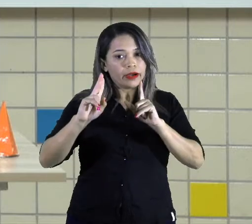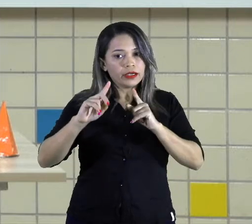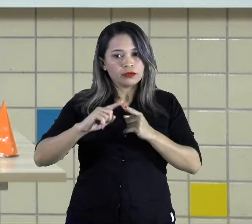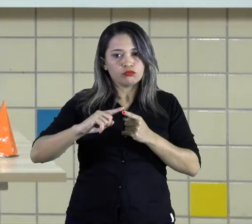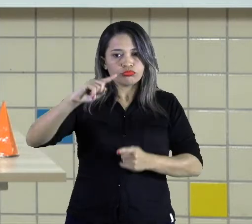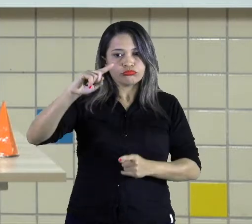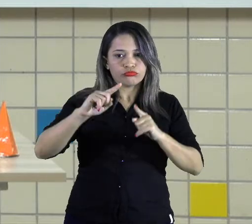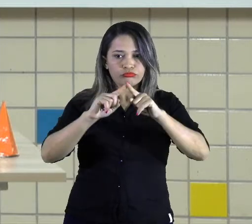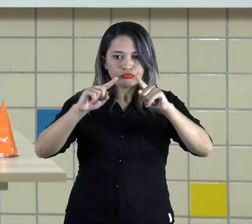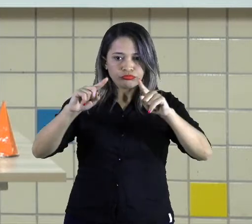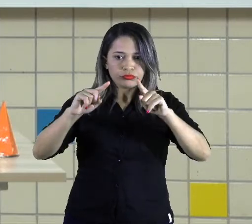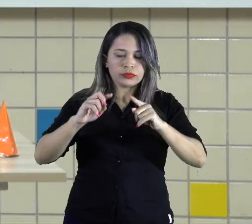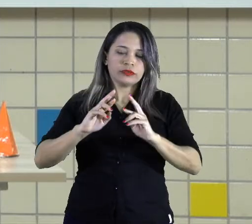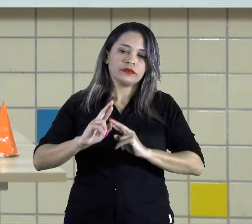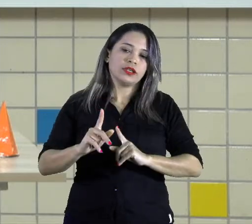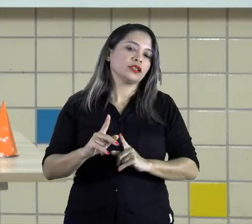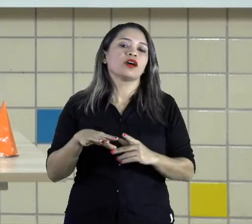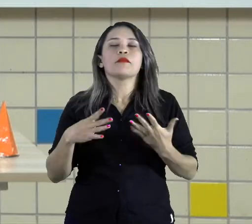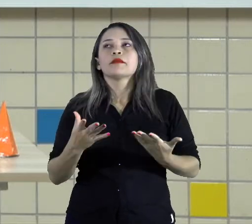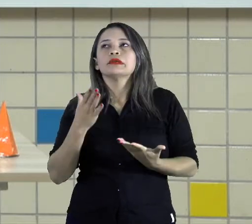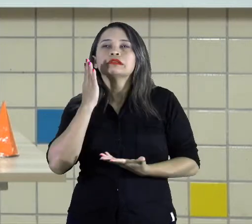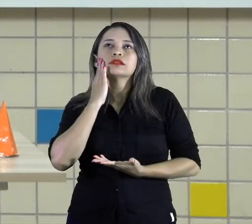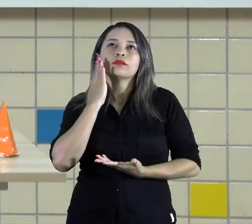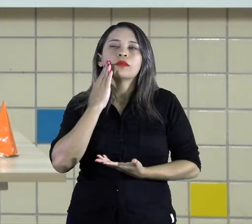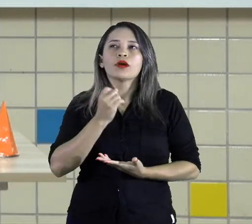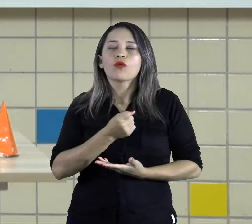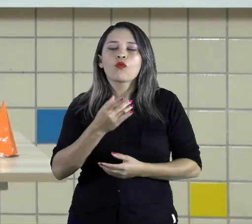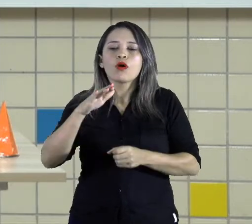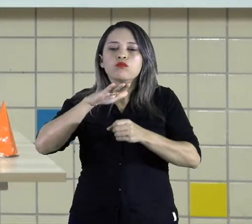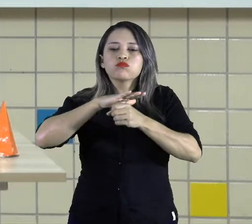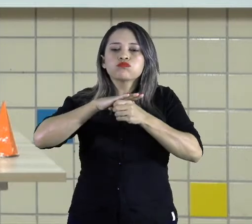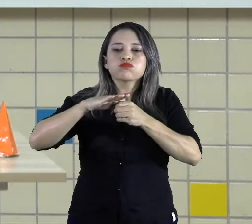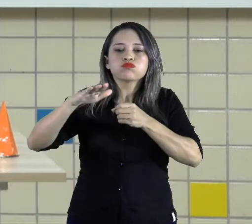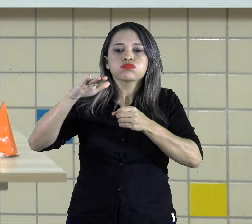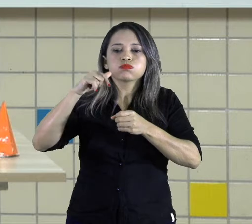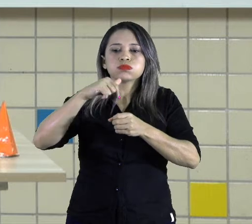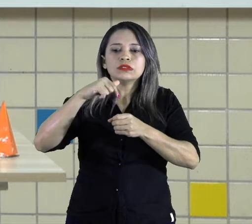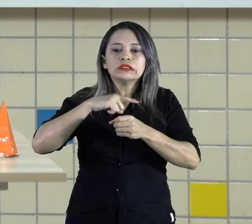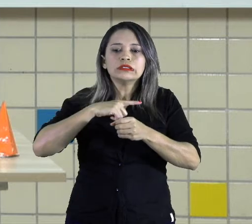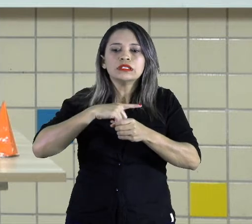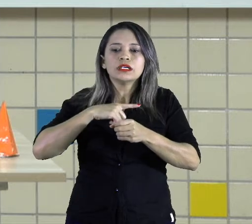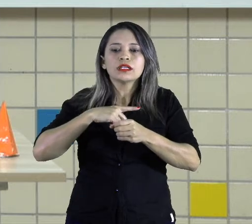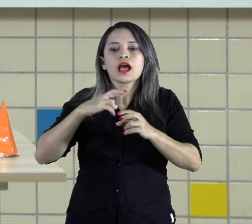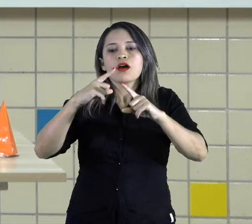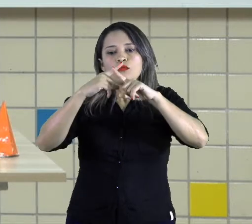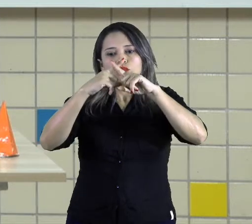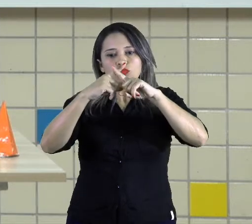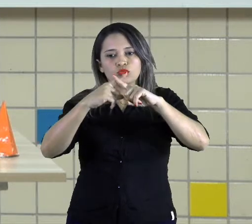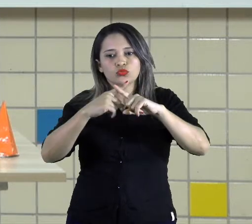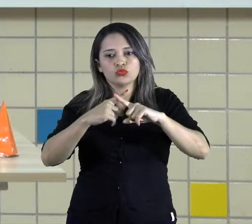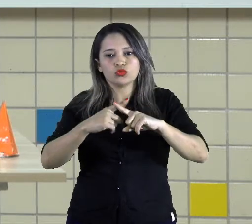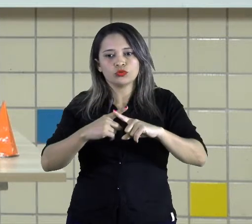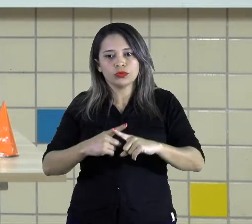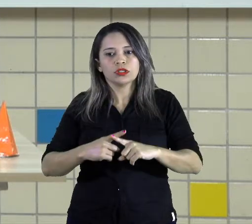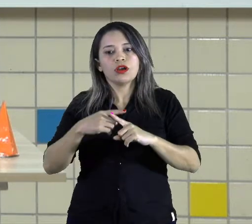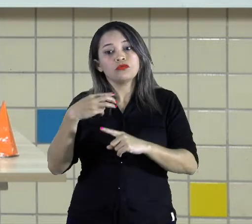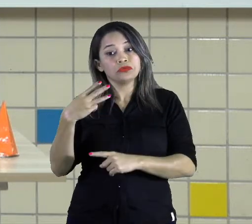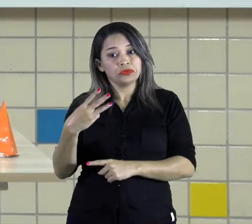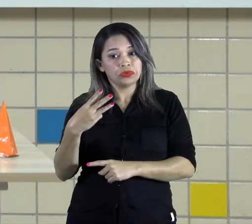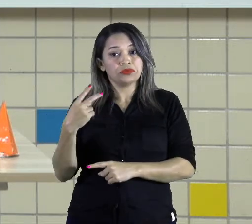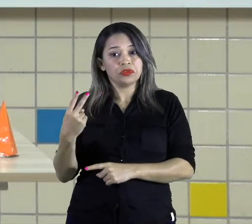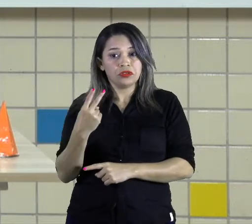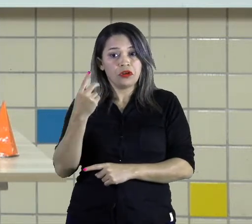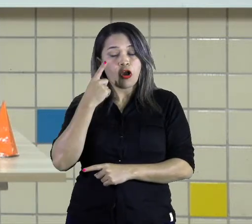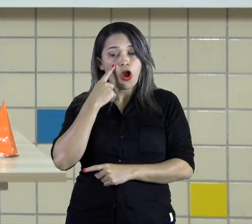comprimento. Então, para eu saber quanto cabe nessa caixinha, o que eu devo fazer? Multiplicar os 3 valores.